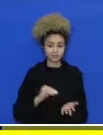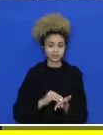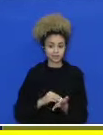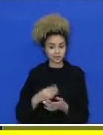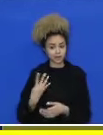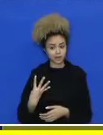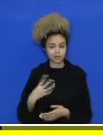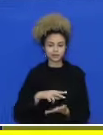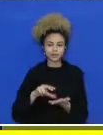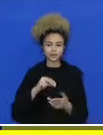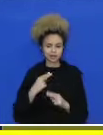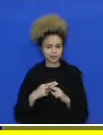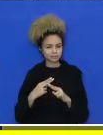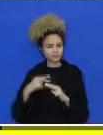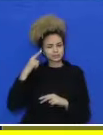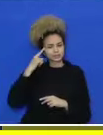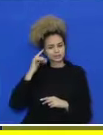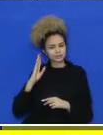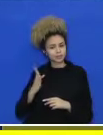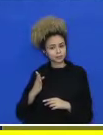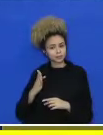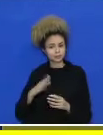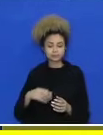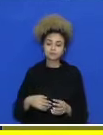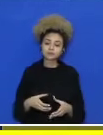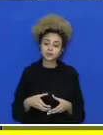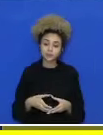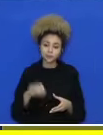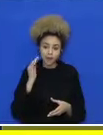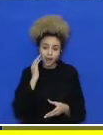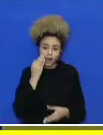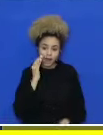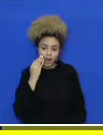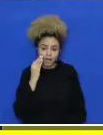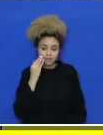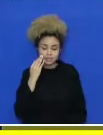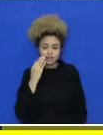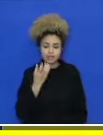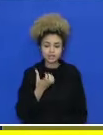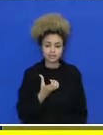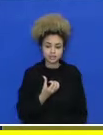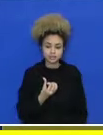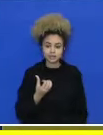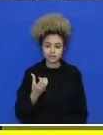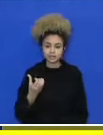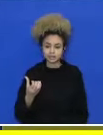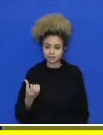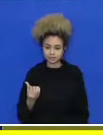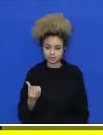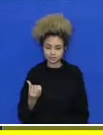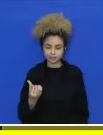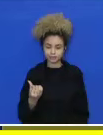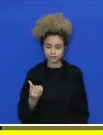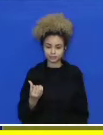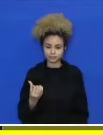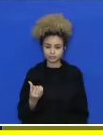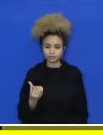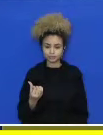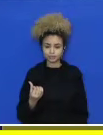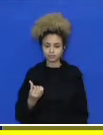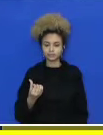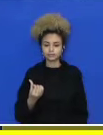faltam 4. Loterias Caixa, já pensou? Bola rosa, número 66. Rosa,